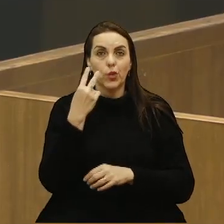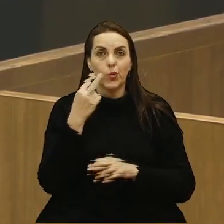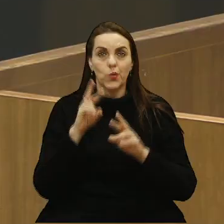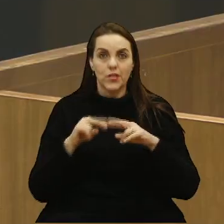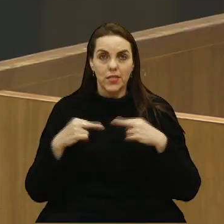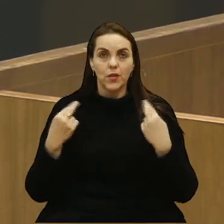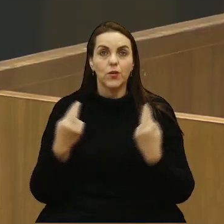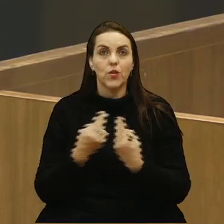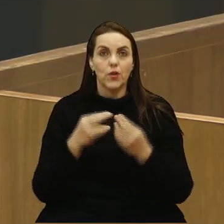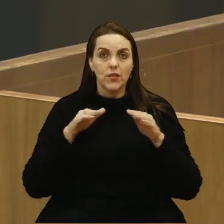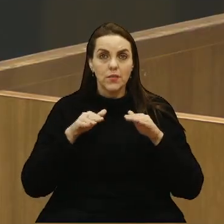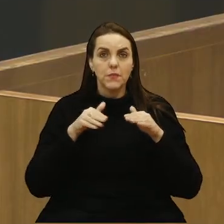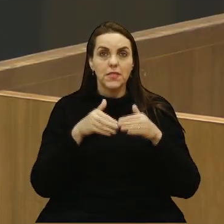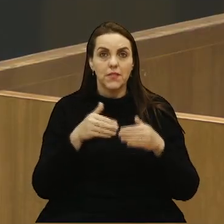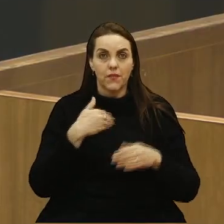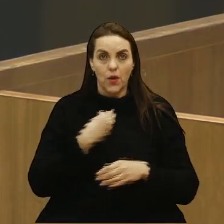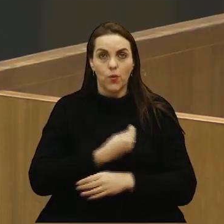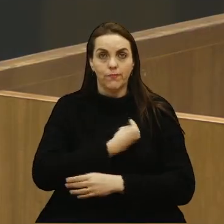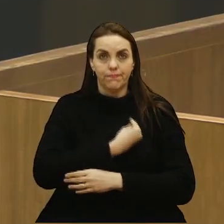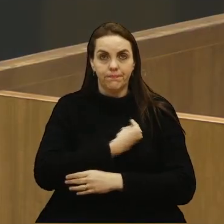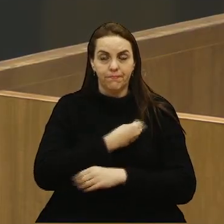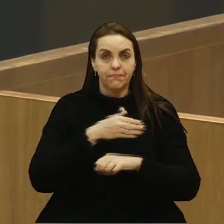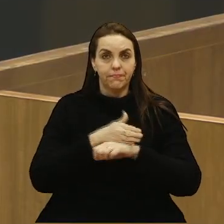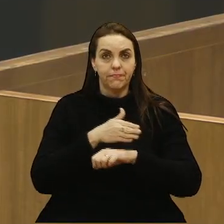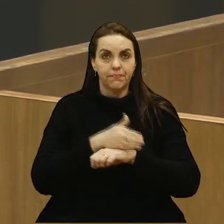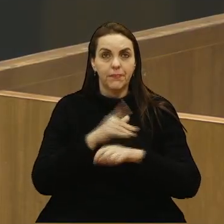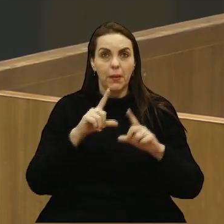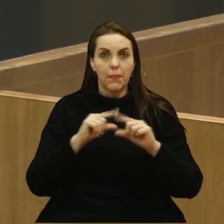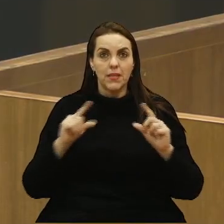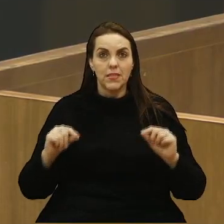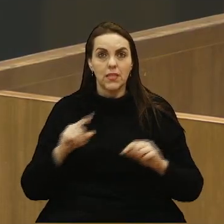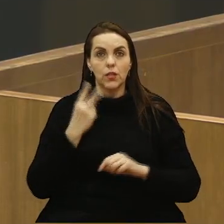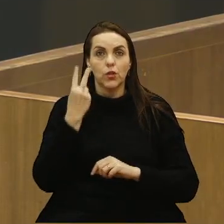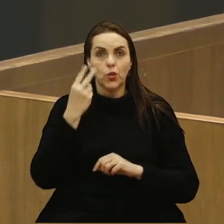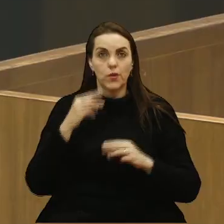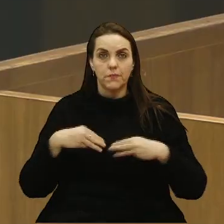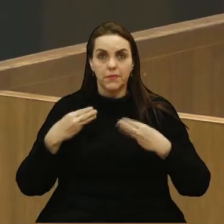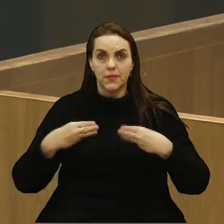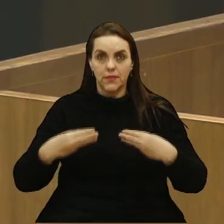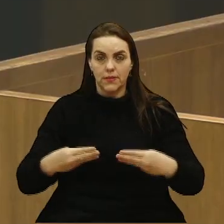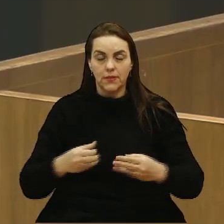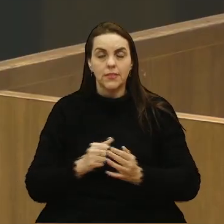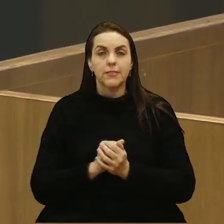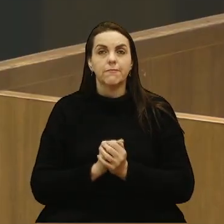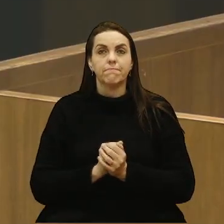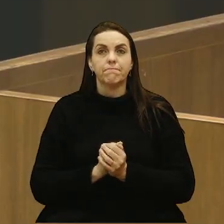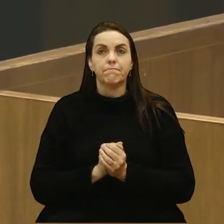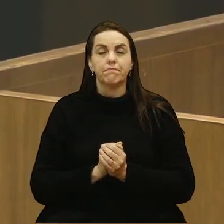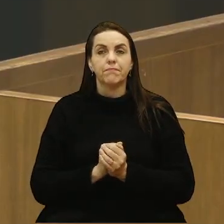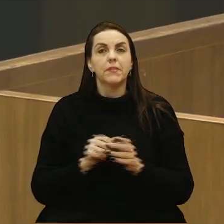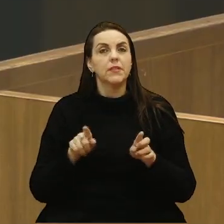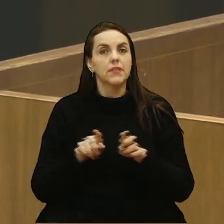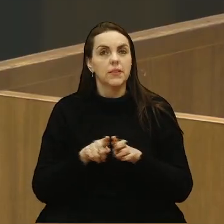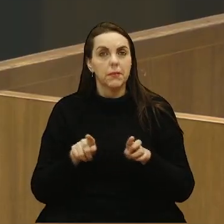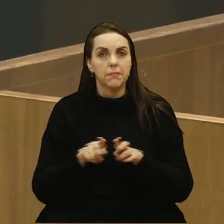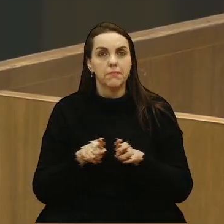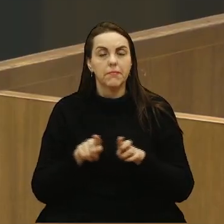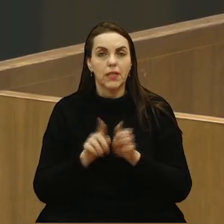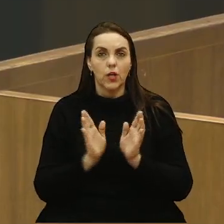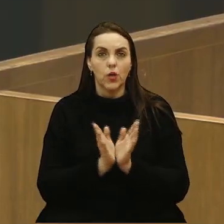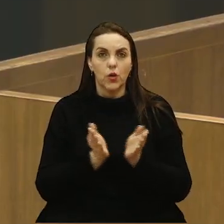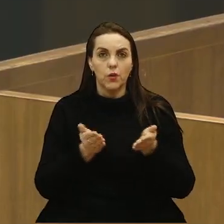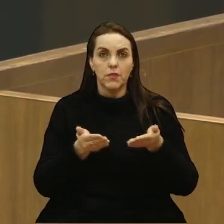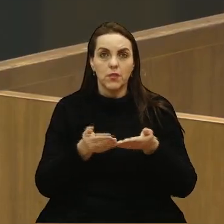reuniões, especificamente, que eu estive em Brasília, em 2 ministérios, e também na Comissão